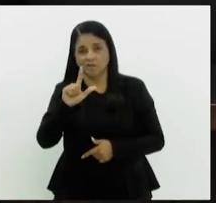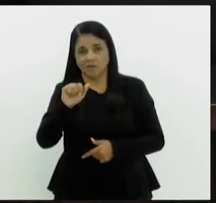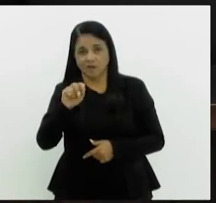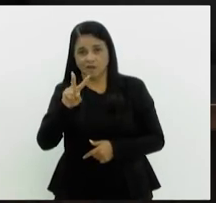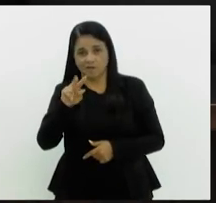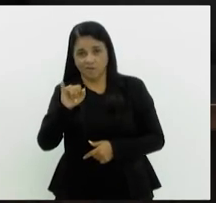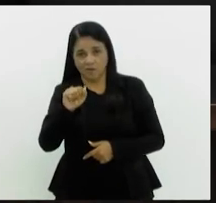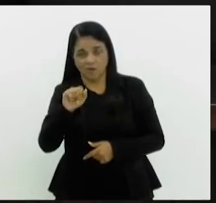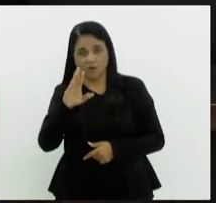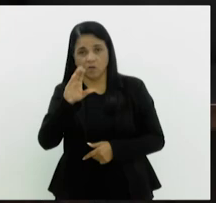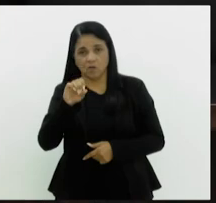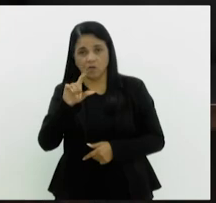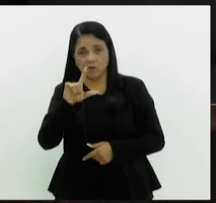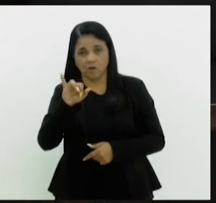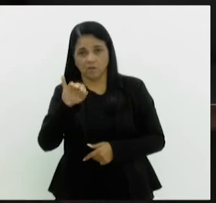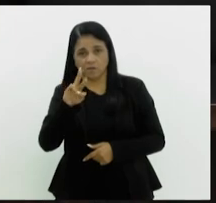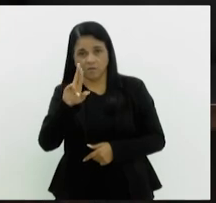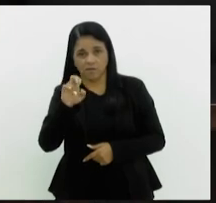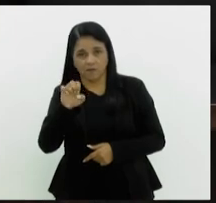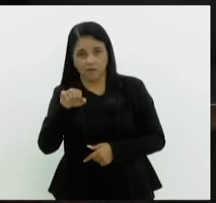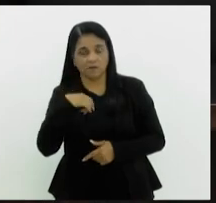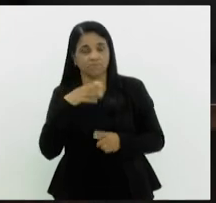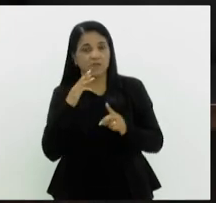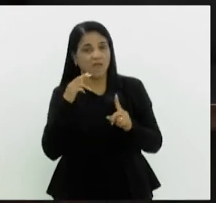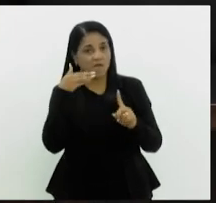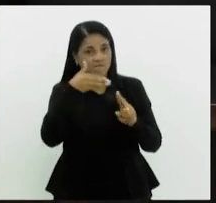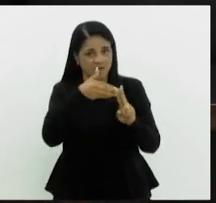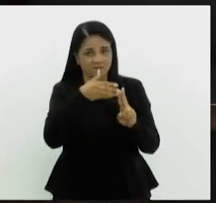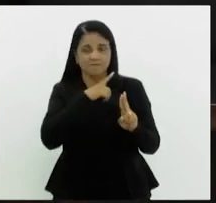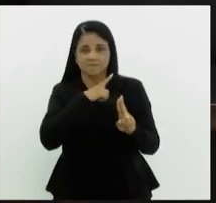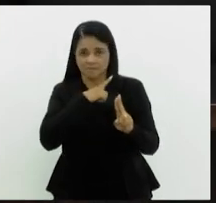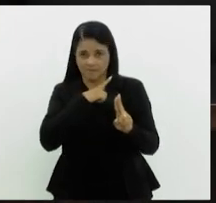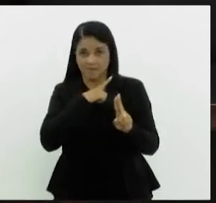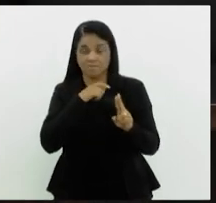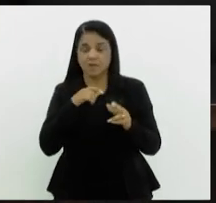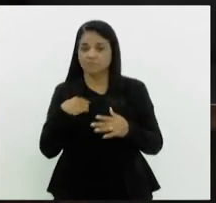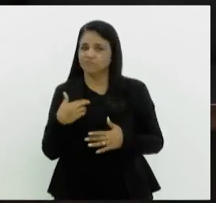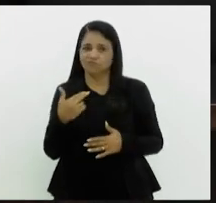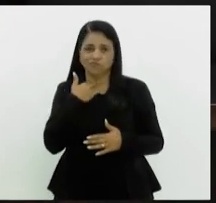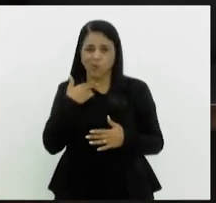muita referência e que não pôde comparecer a esta cerimônia, mas fez